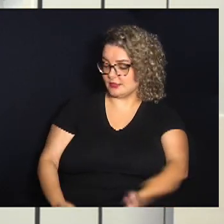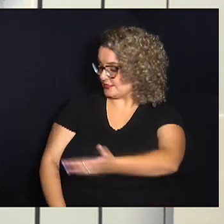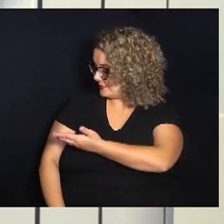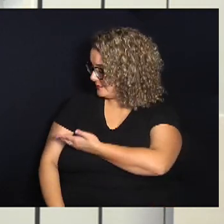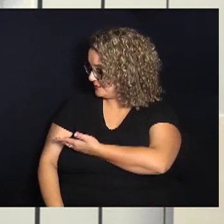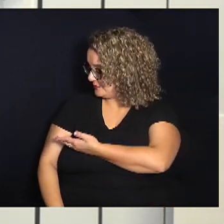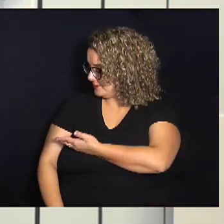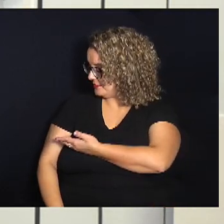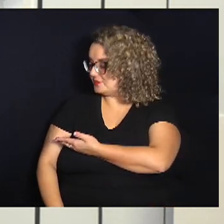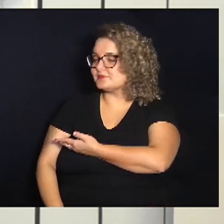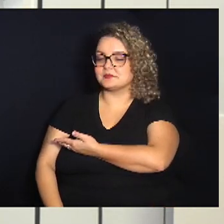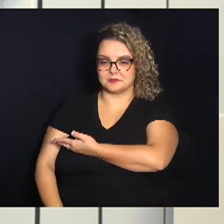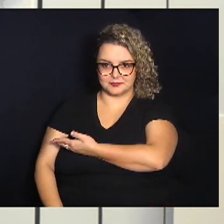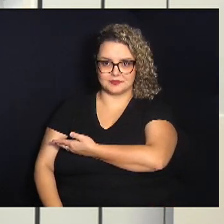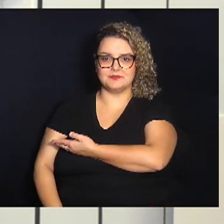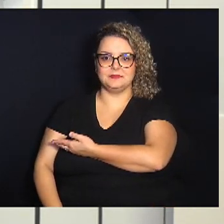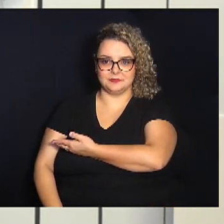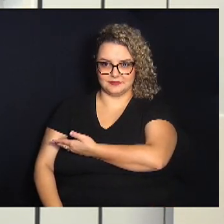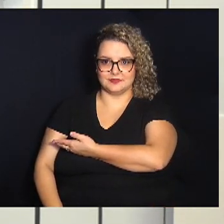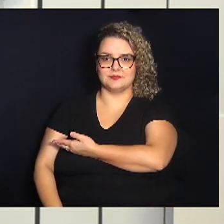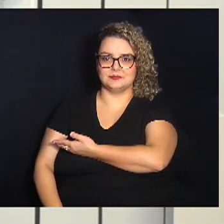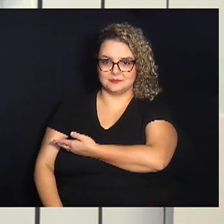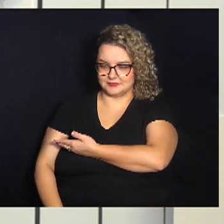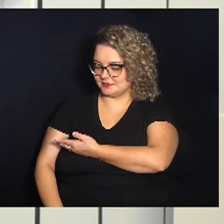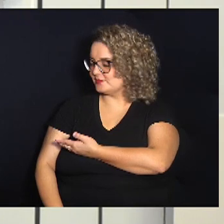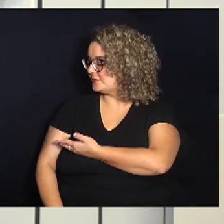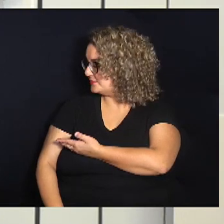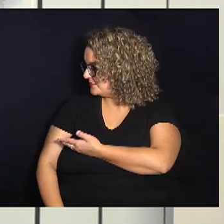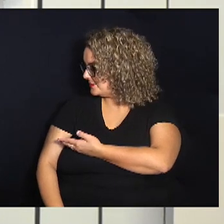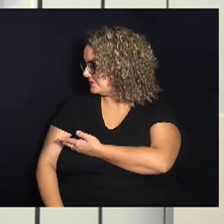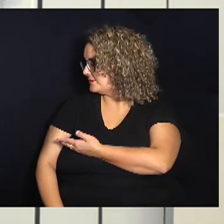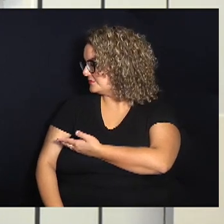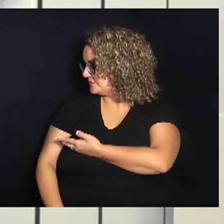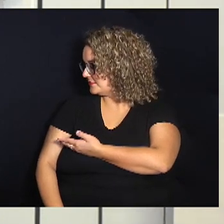3736-1402. O número está aqui embaixo da sua tela,